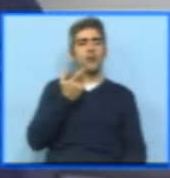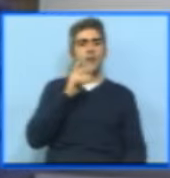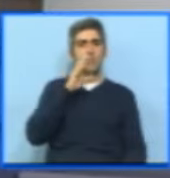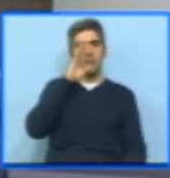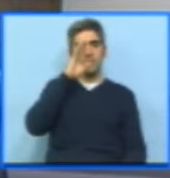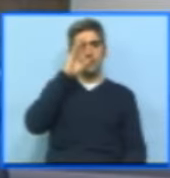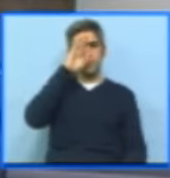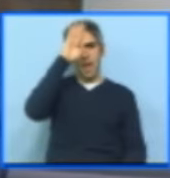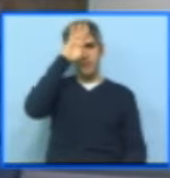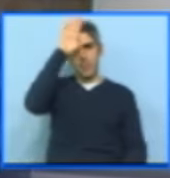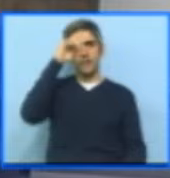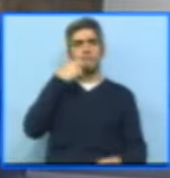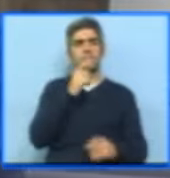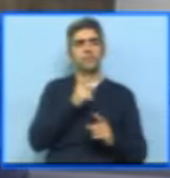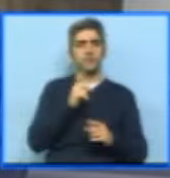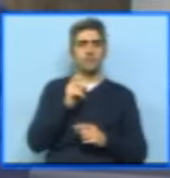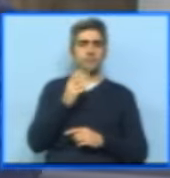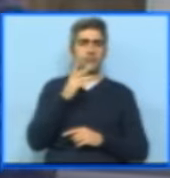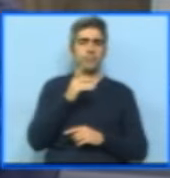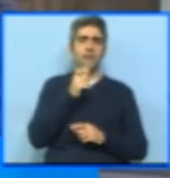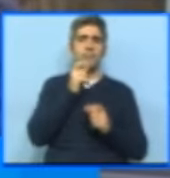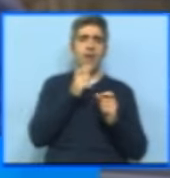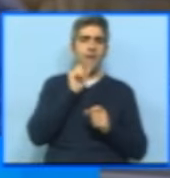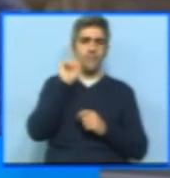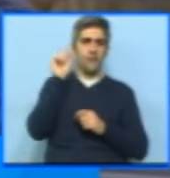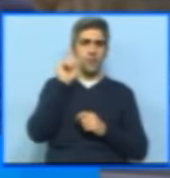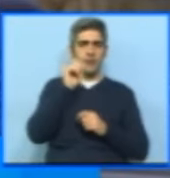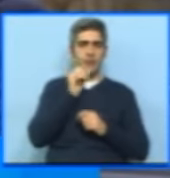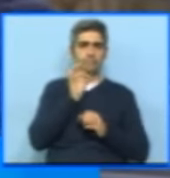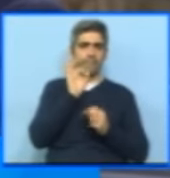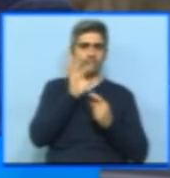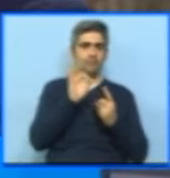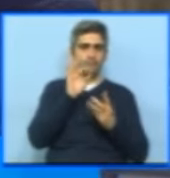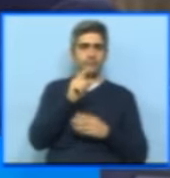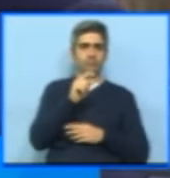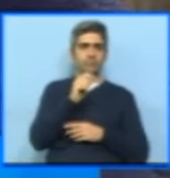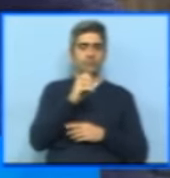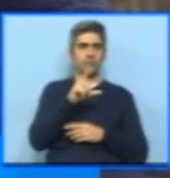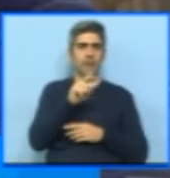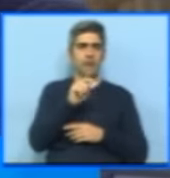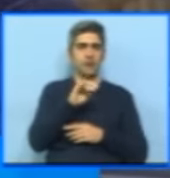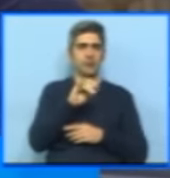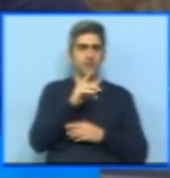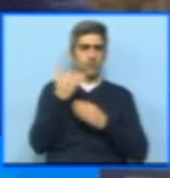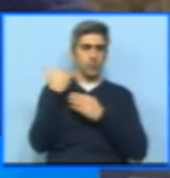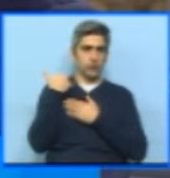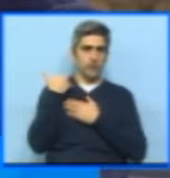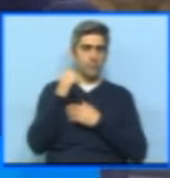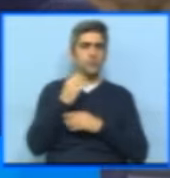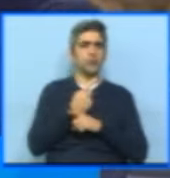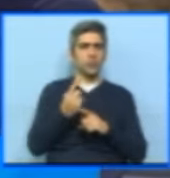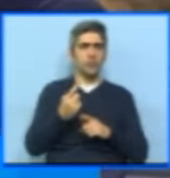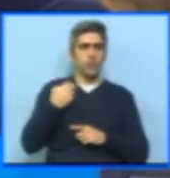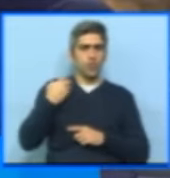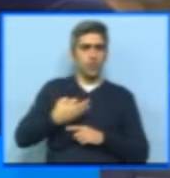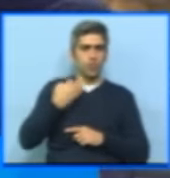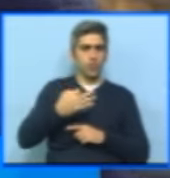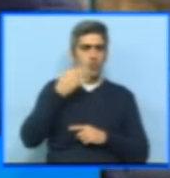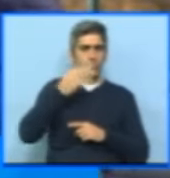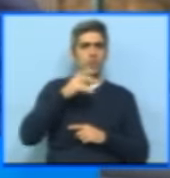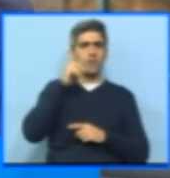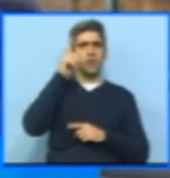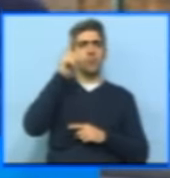de mais, das mensagens do Papa, das palavras do Papa. E a Eclésia é bem responsável por isso, porque todos os dias o Papa faz